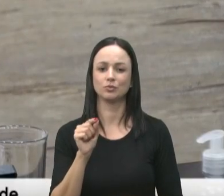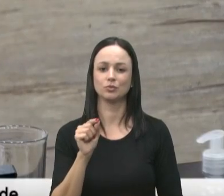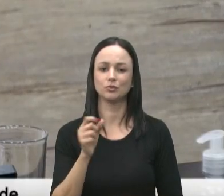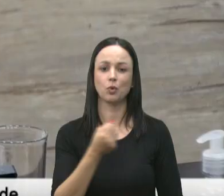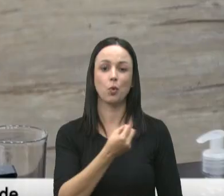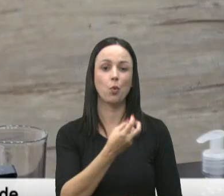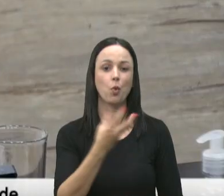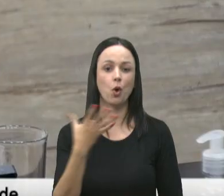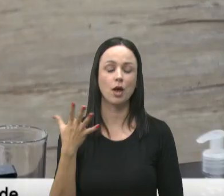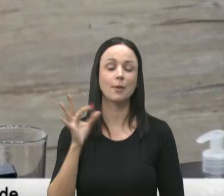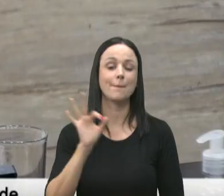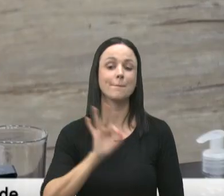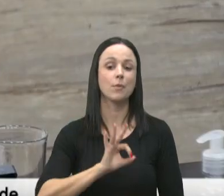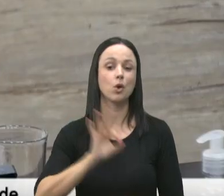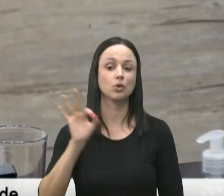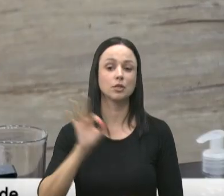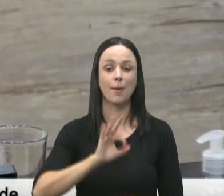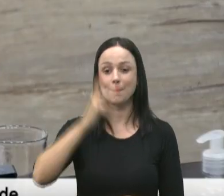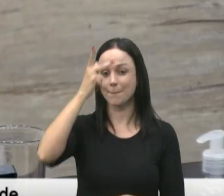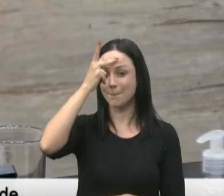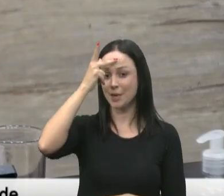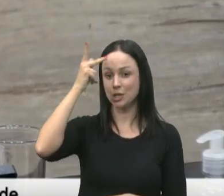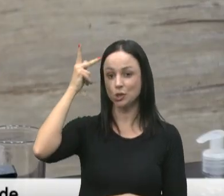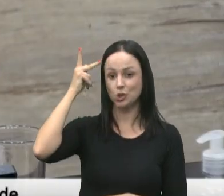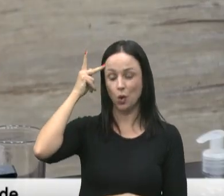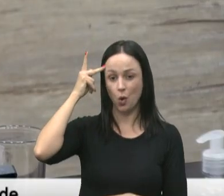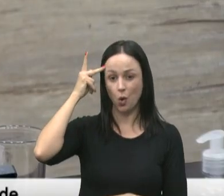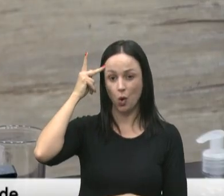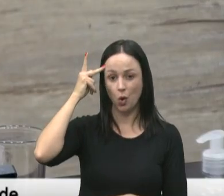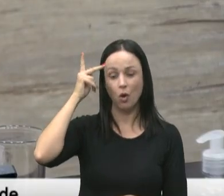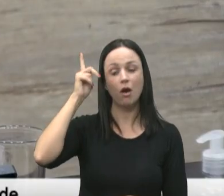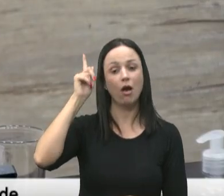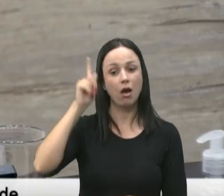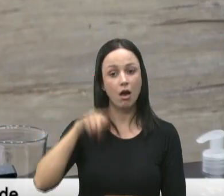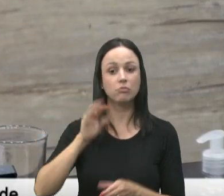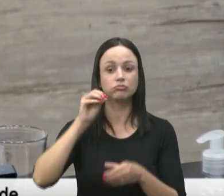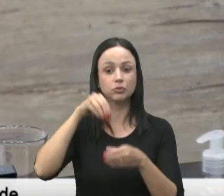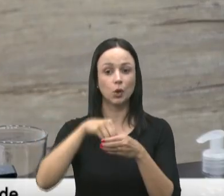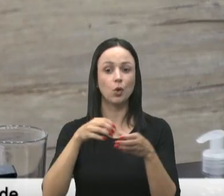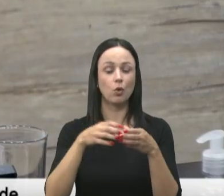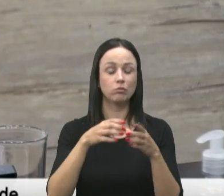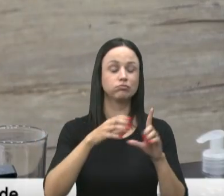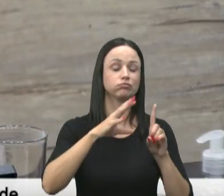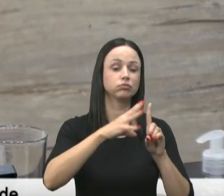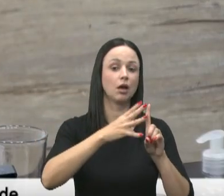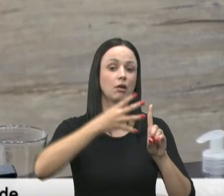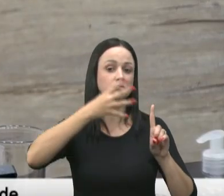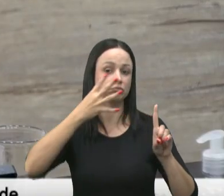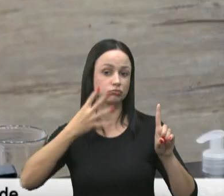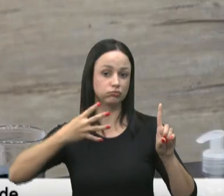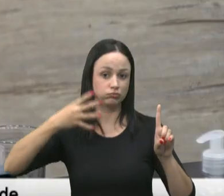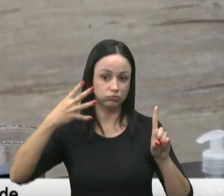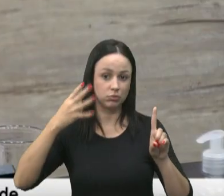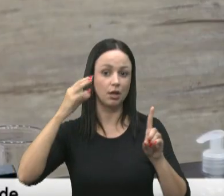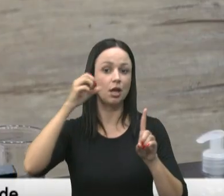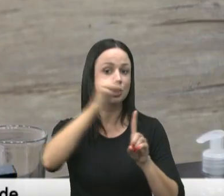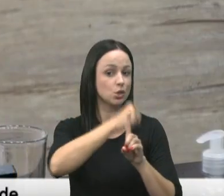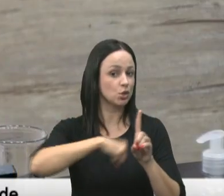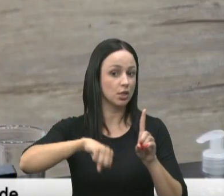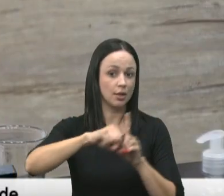quantidade, a porcentagem de pessoas que se identificam como pessoas LGBTQIAPN+, na sociedade